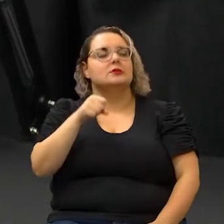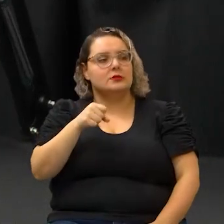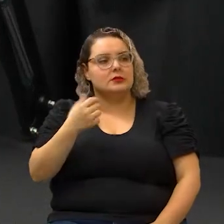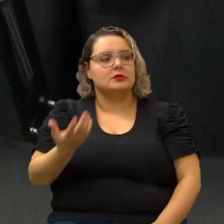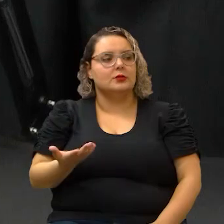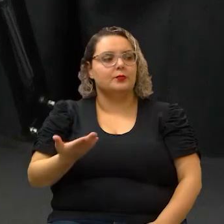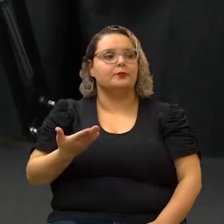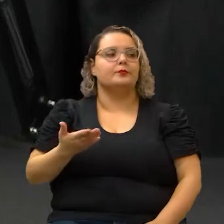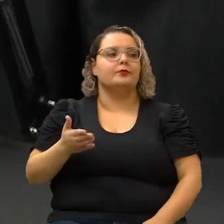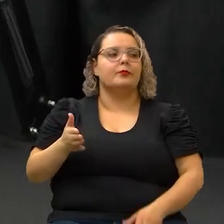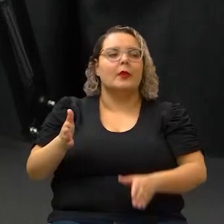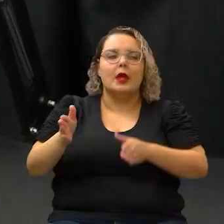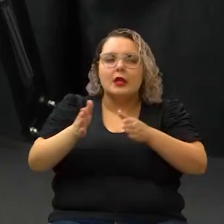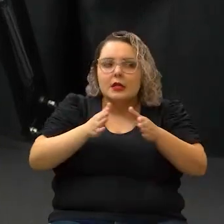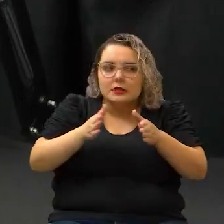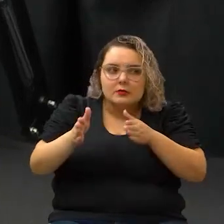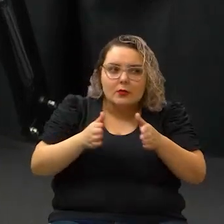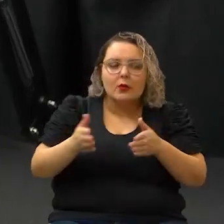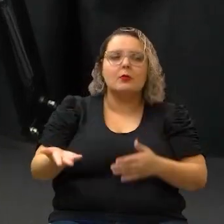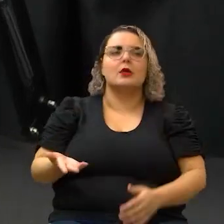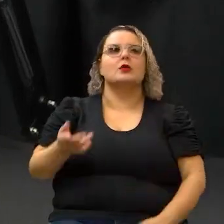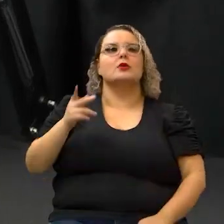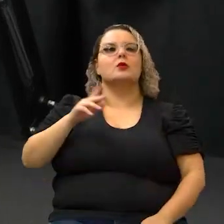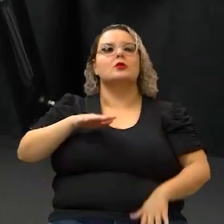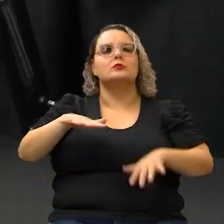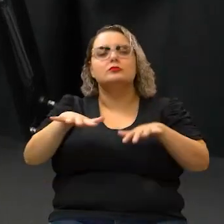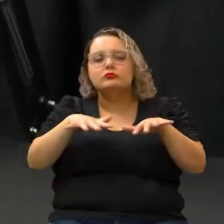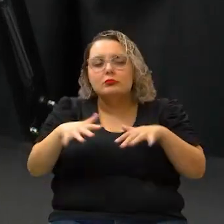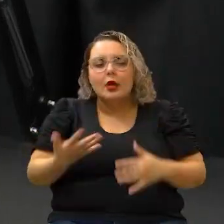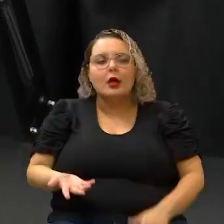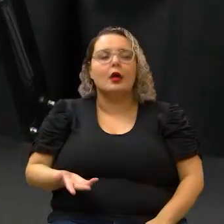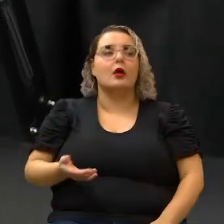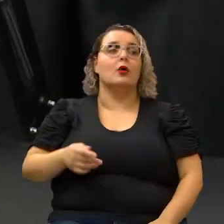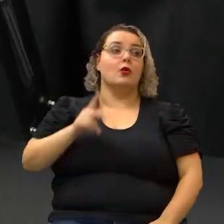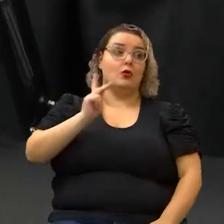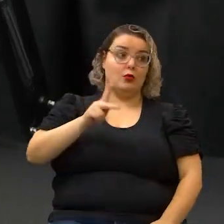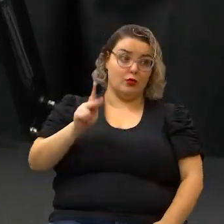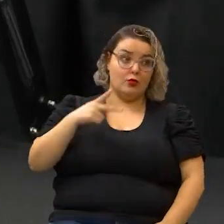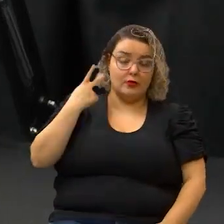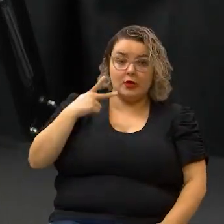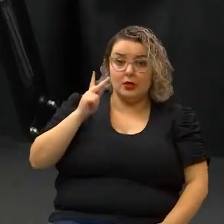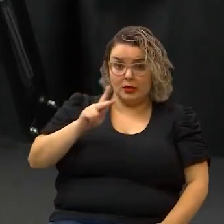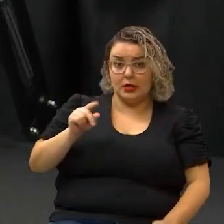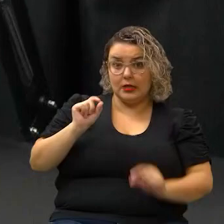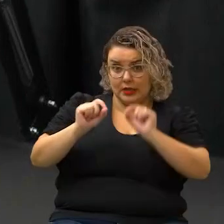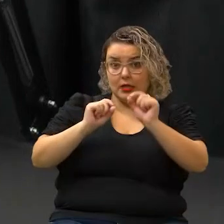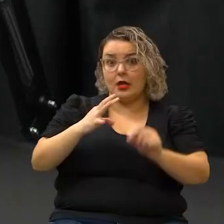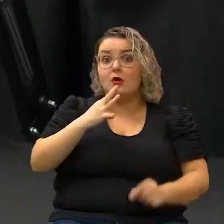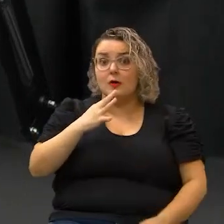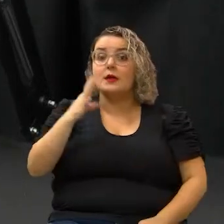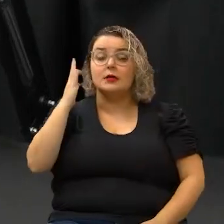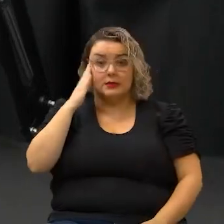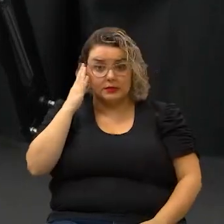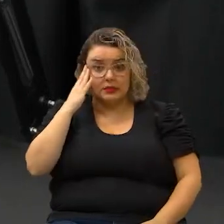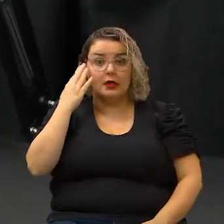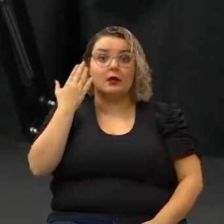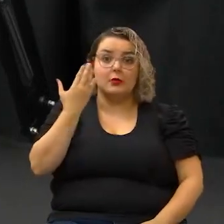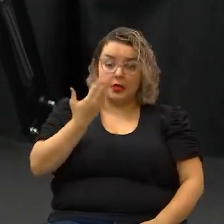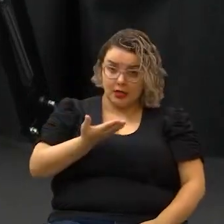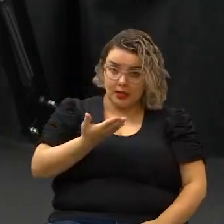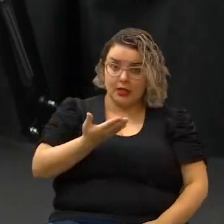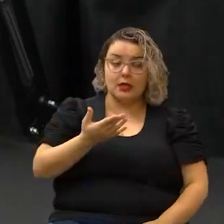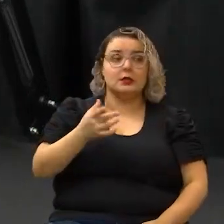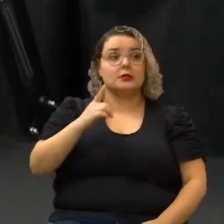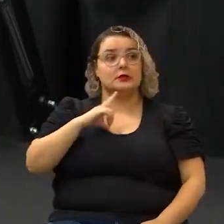E nesse meio, o professor Alberto, inclusive, quem conhece um pouco da história dele, sabe que ele tem,